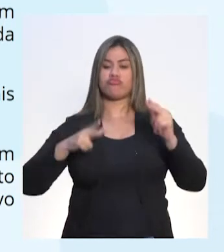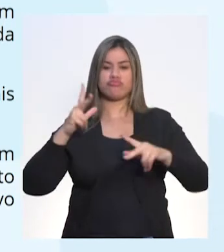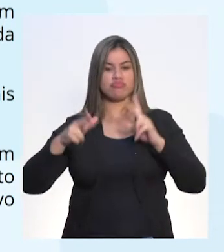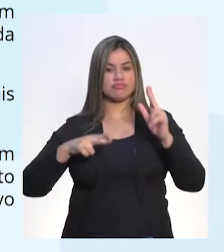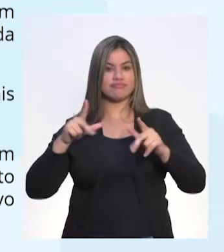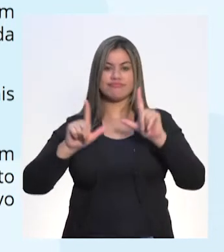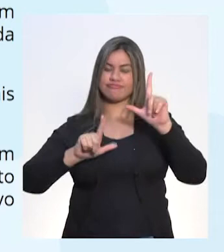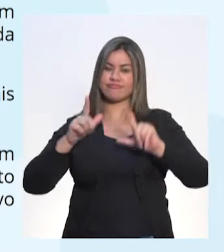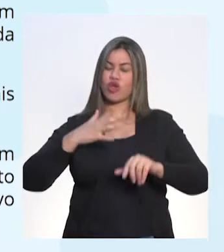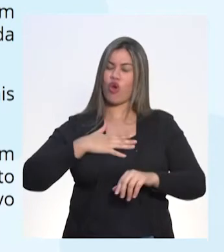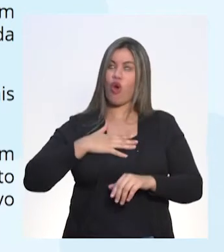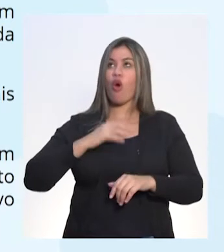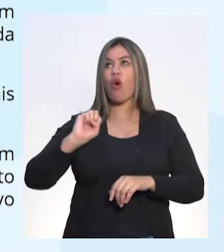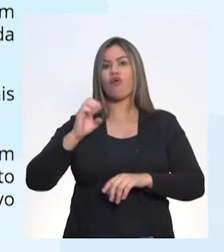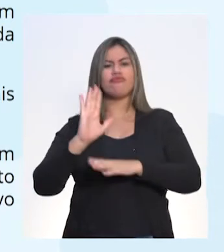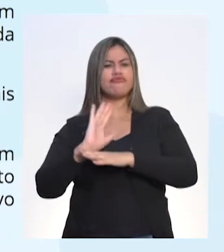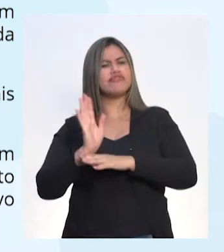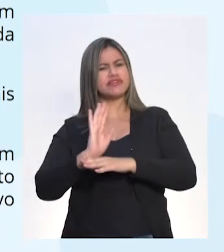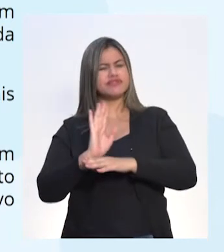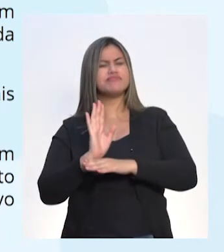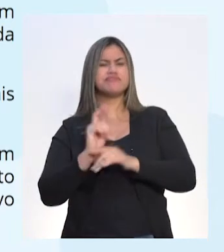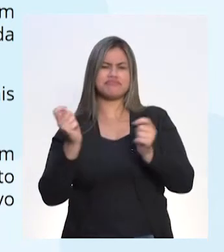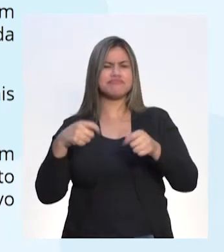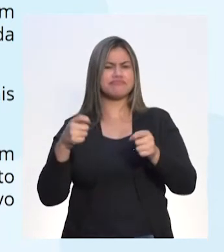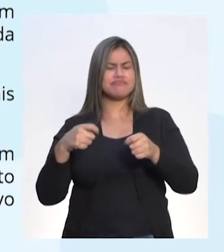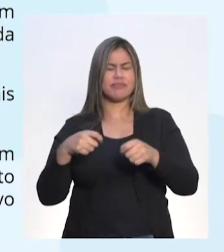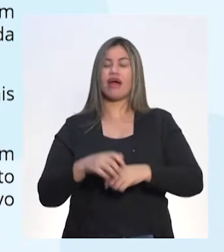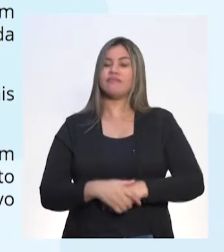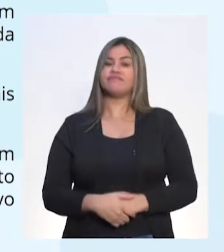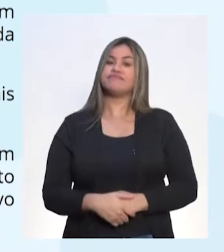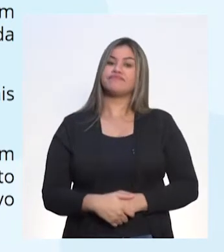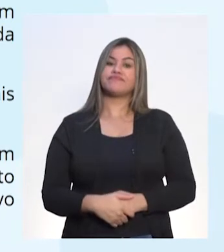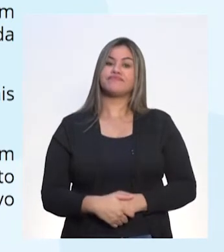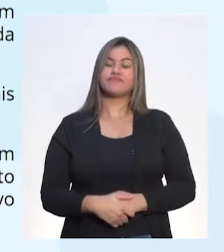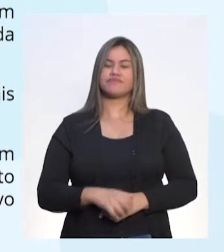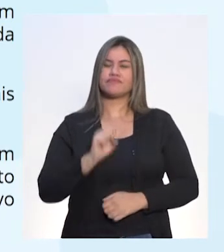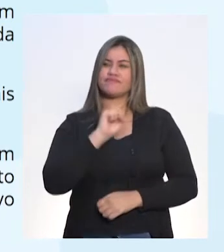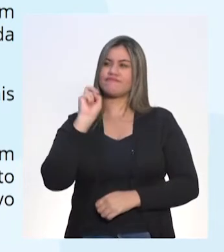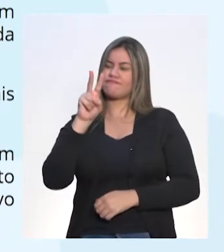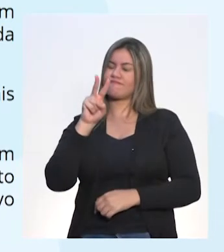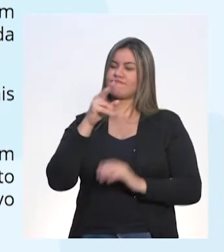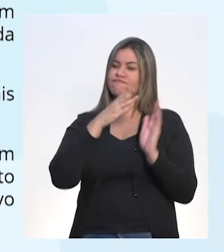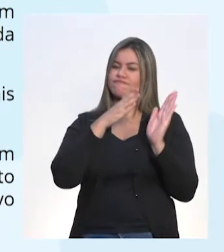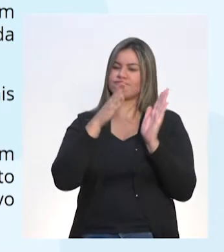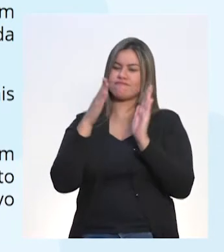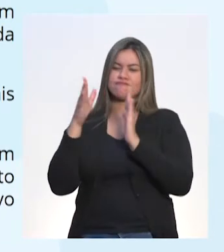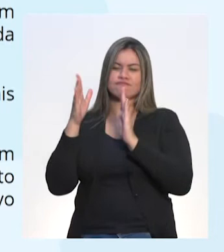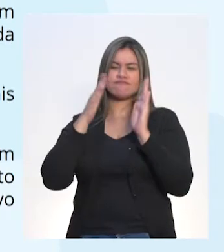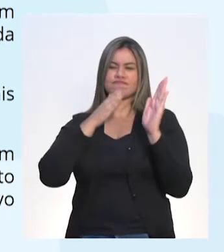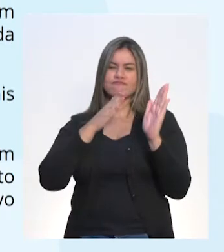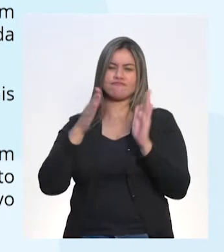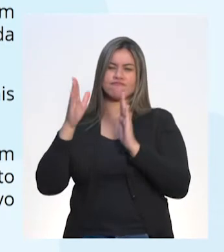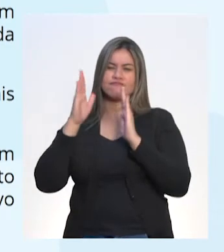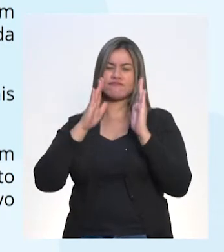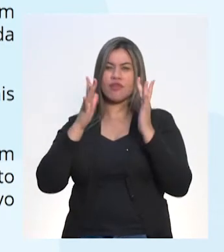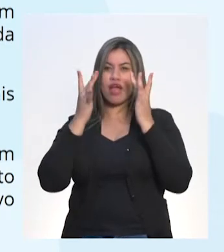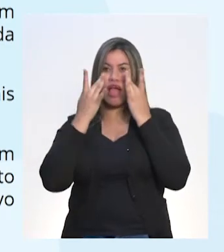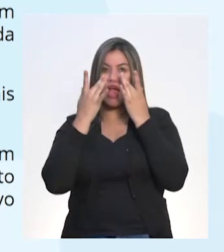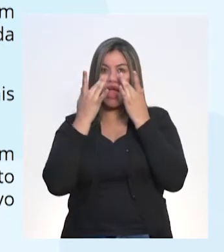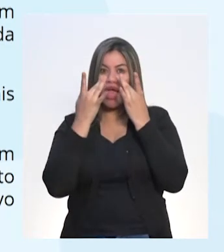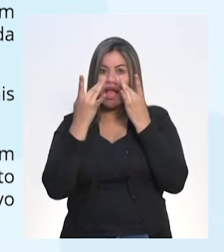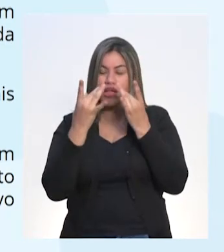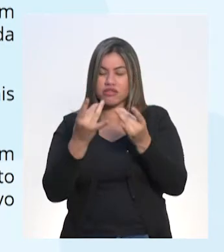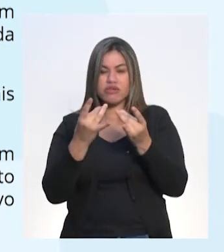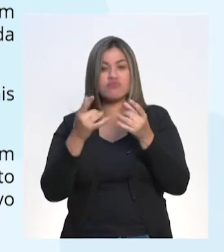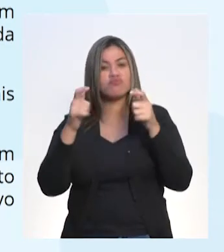gosta, ou até um filme, né, cinematográfico aí da sua preferência. Você vai assistir com atenção esse capítulo aí no